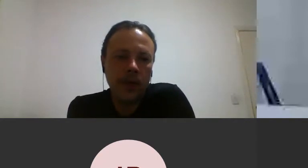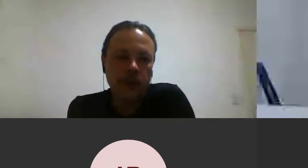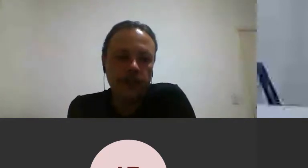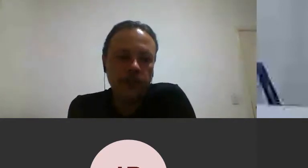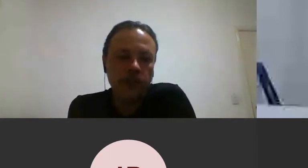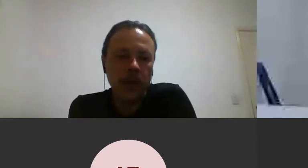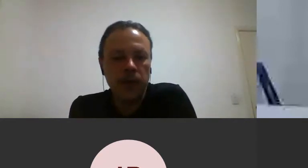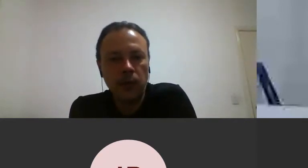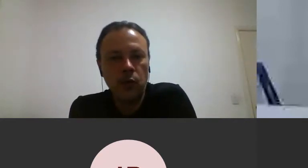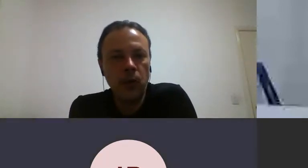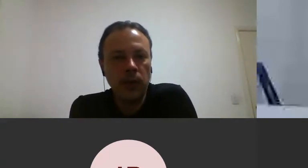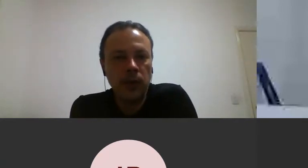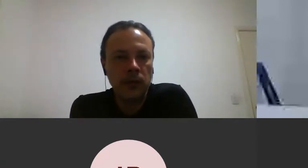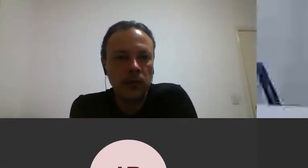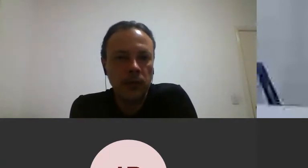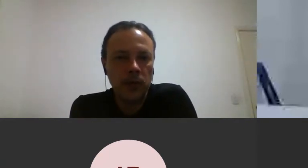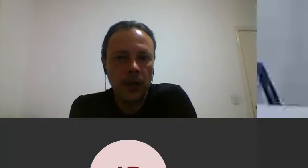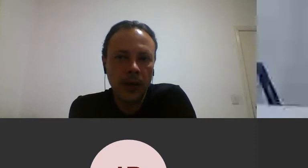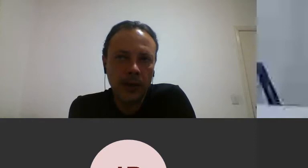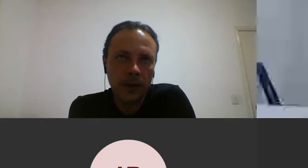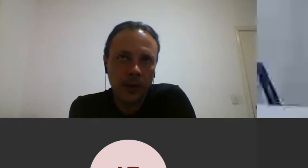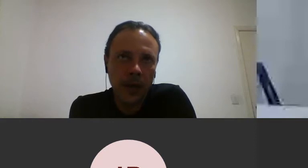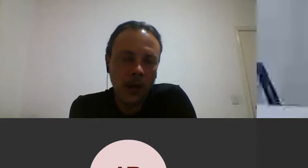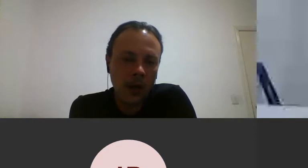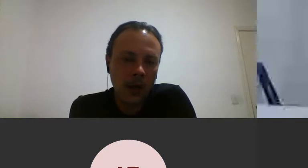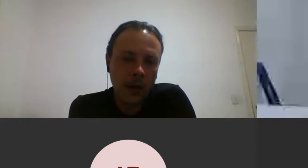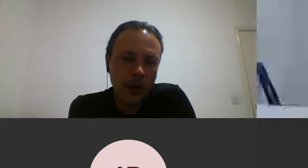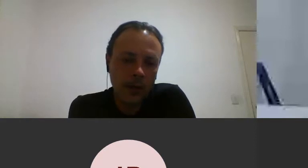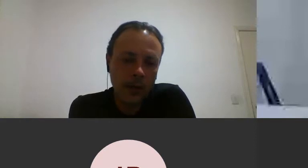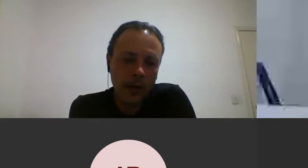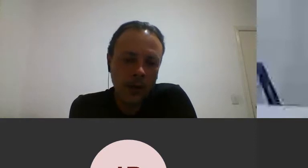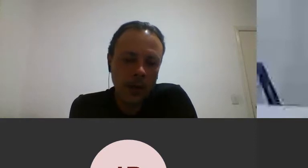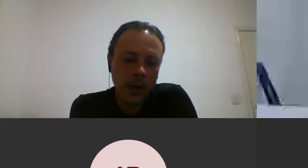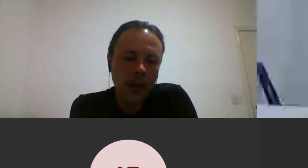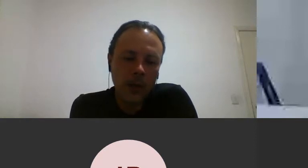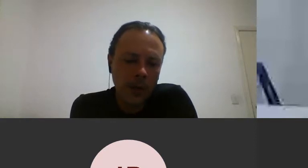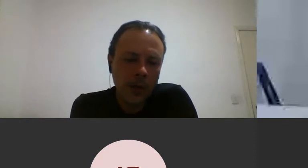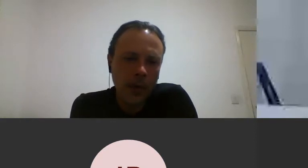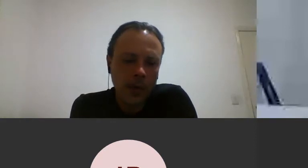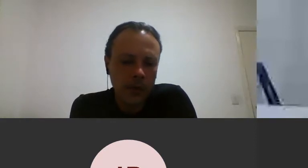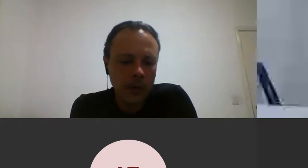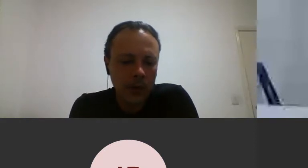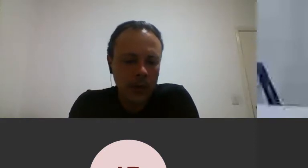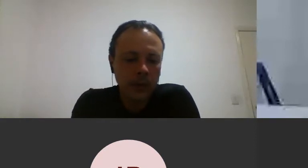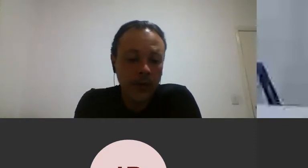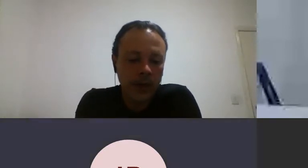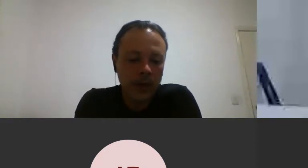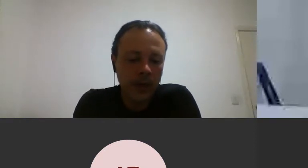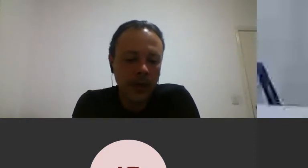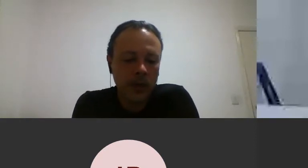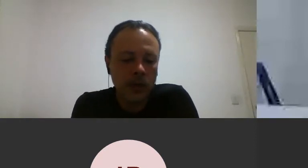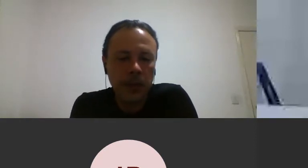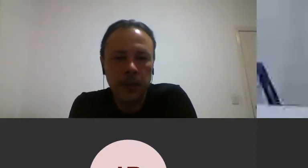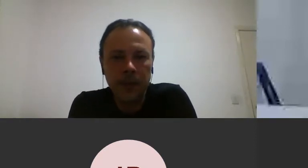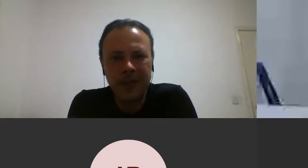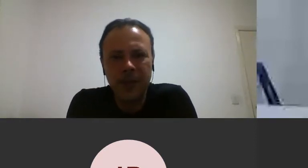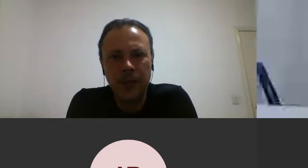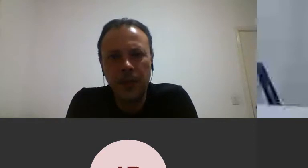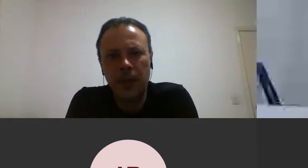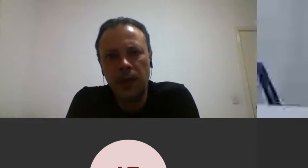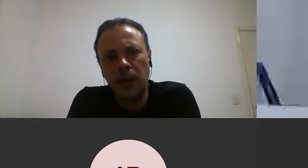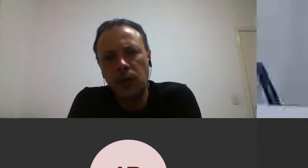aí mais atua, né? Não vou dizer que é melhor, mas é muito bom, né? A gente vai ver também aí